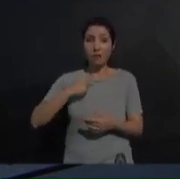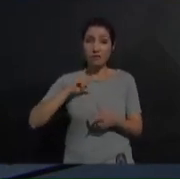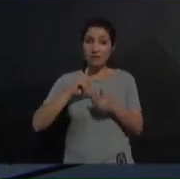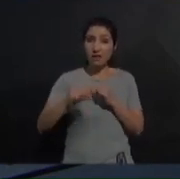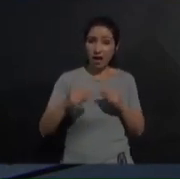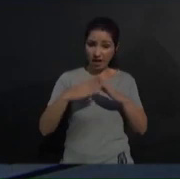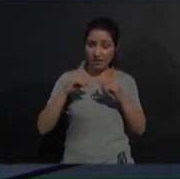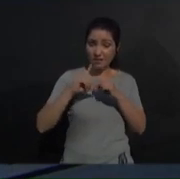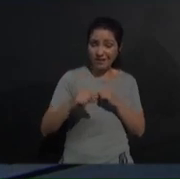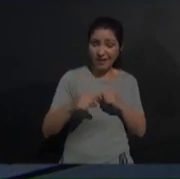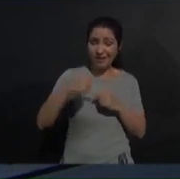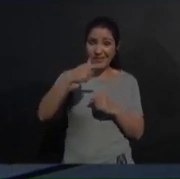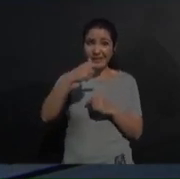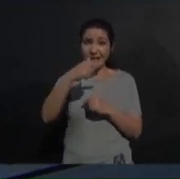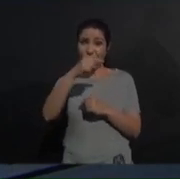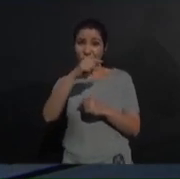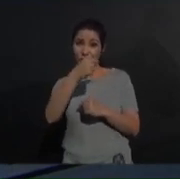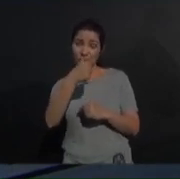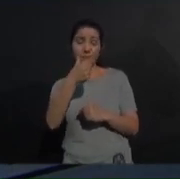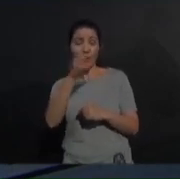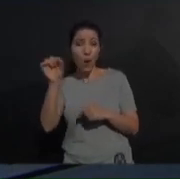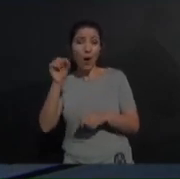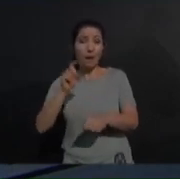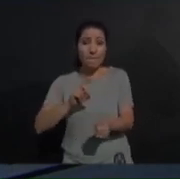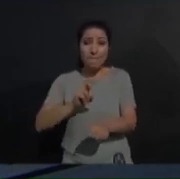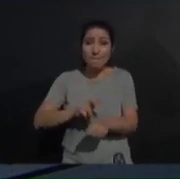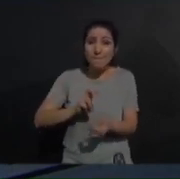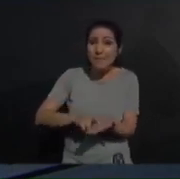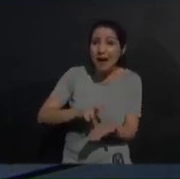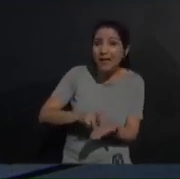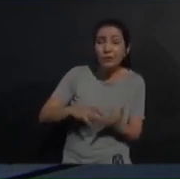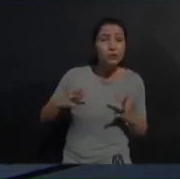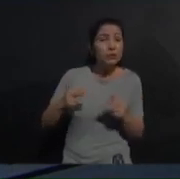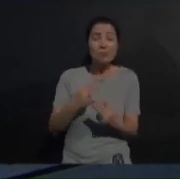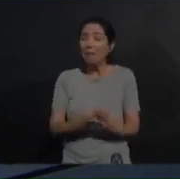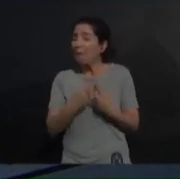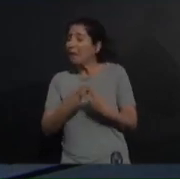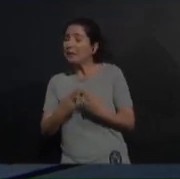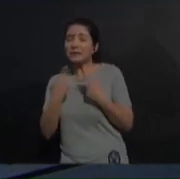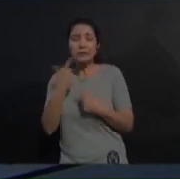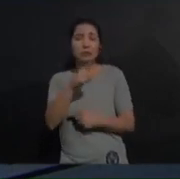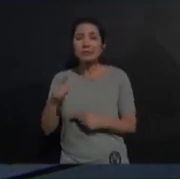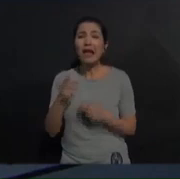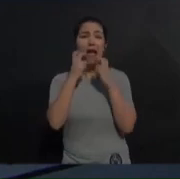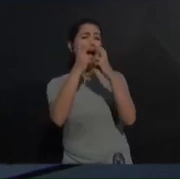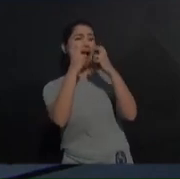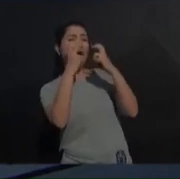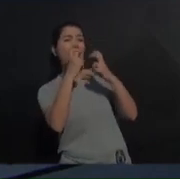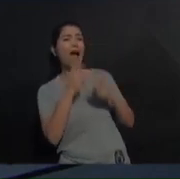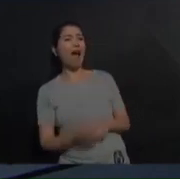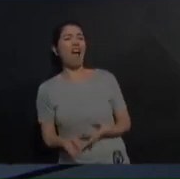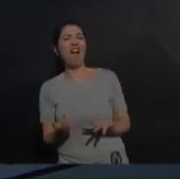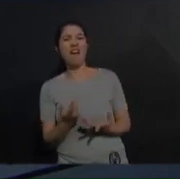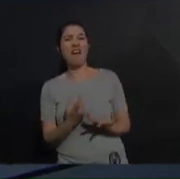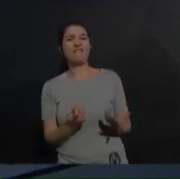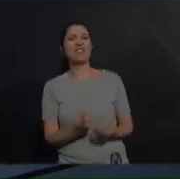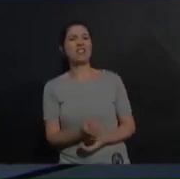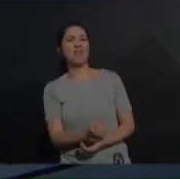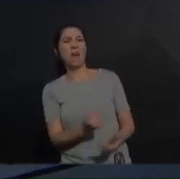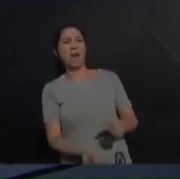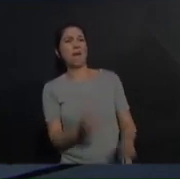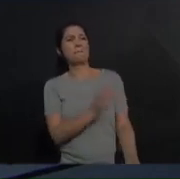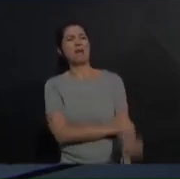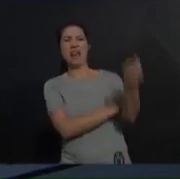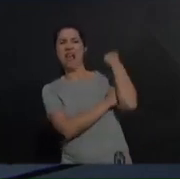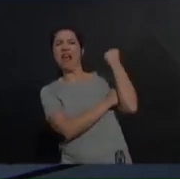7 horas da manhã, todo mundo impaciente. Não dá lugar para o outro passar, buzinando, gritando, fazendo gesto obsceno. Outro dia